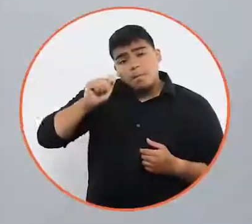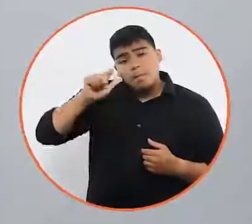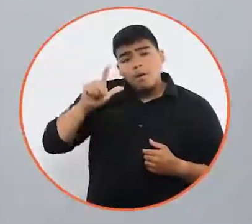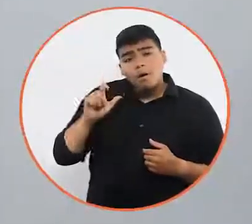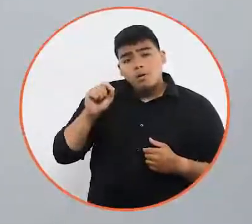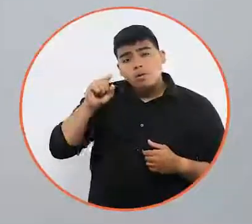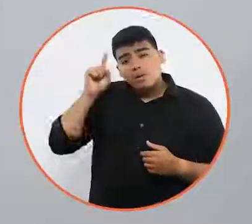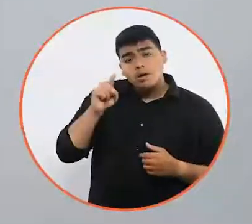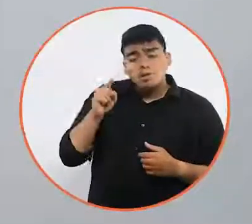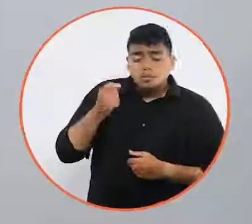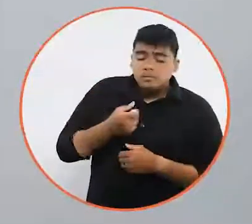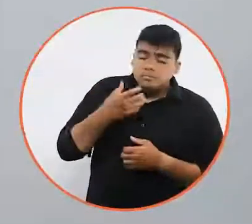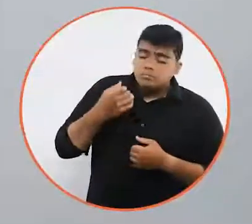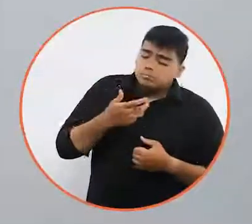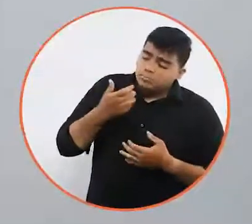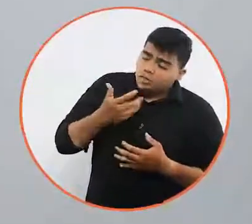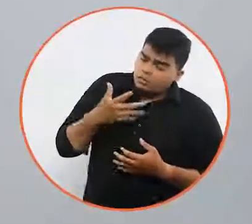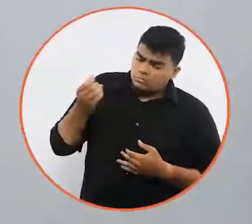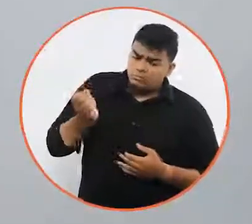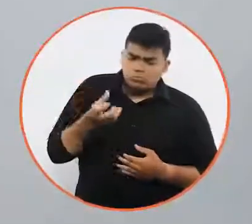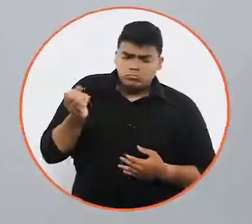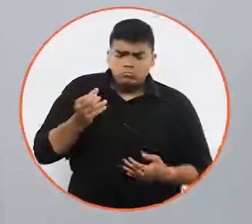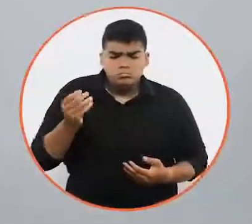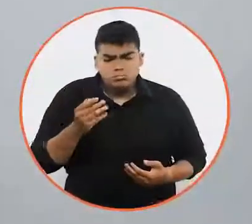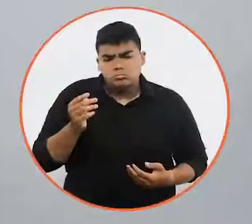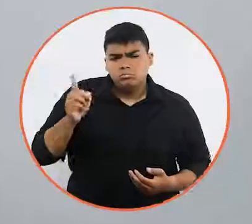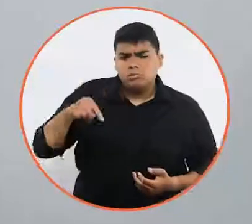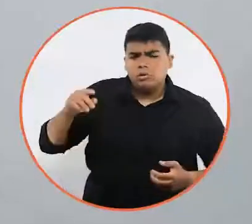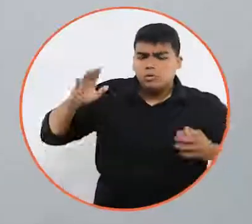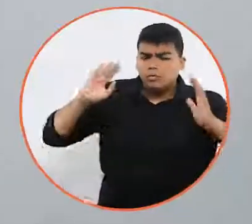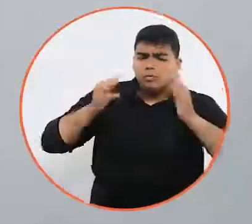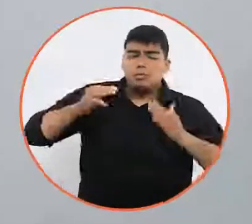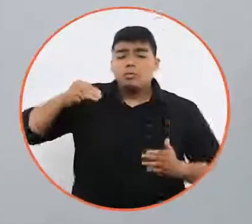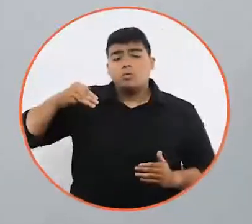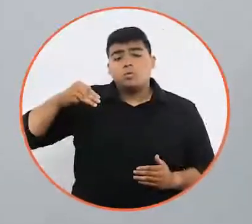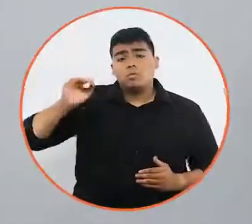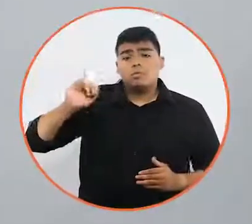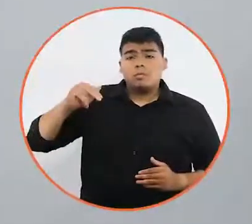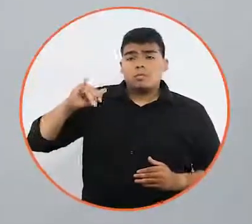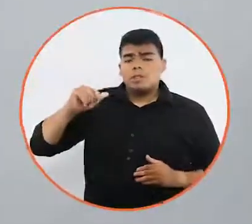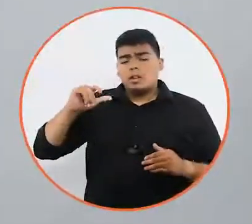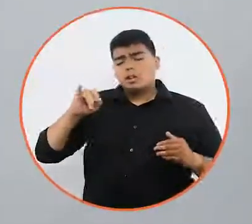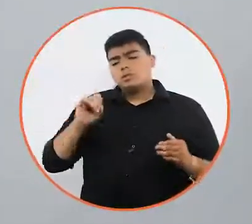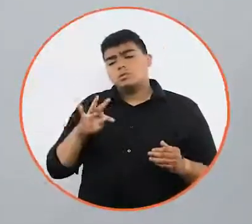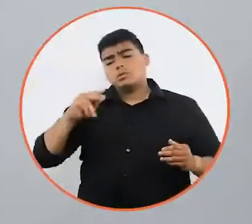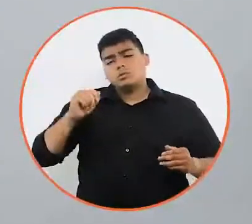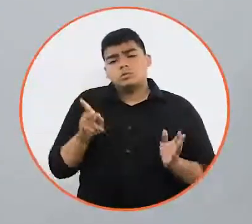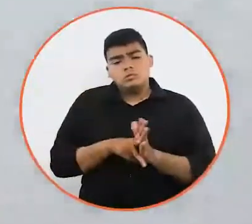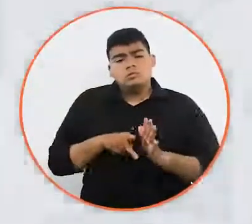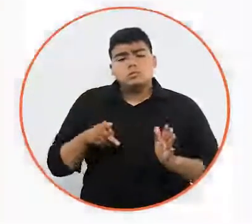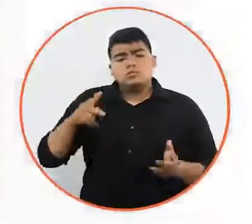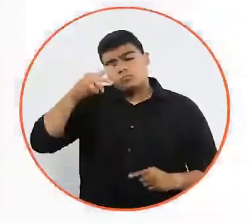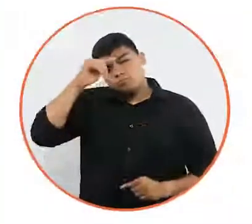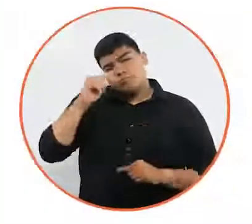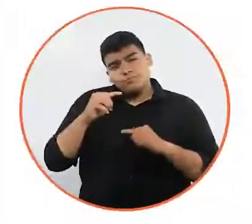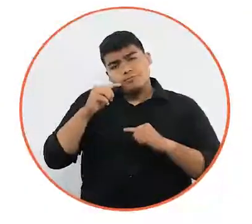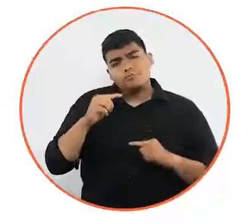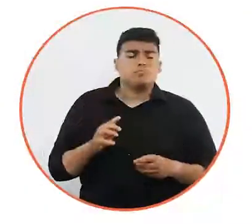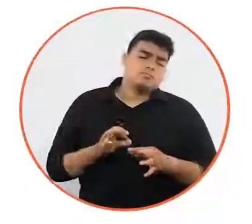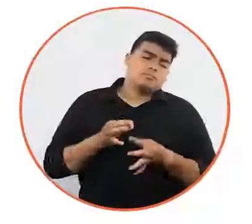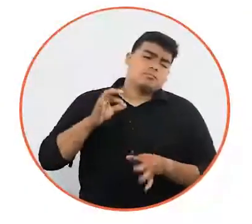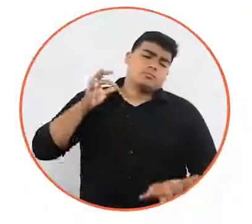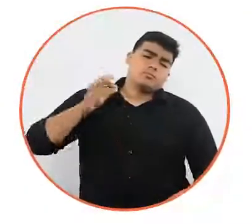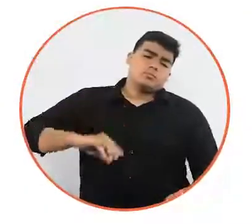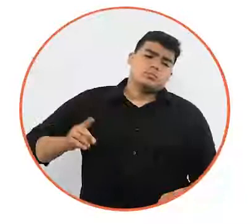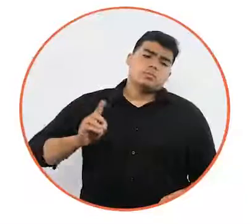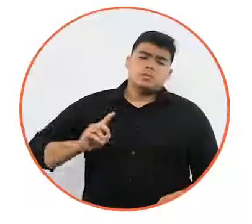poeta contemporâneo, tá? Chamado de poeta minimalista, né, porque ele gosta muito de poesias curtas, né, de textos curtos. E aí você tem um